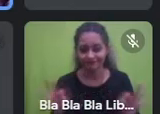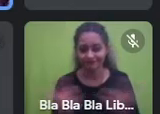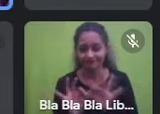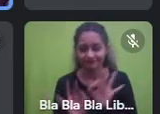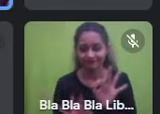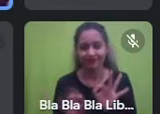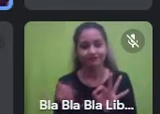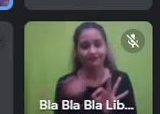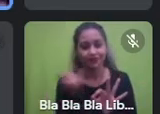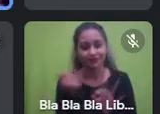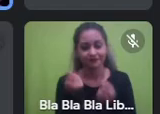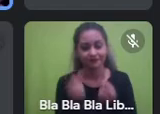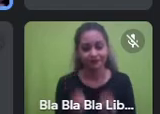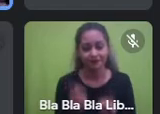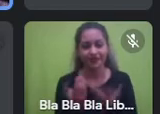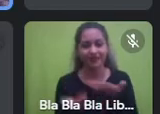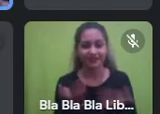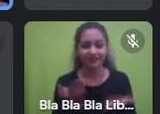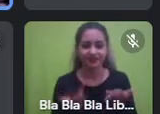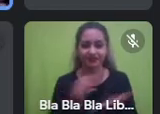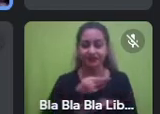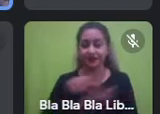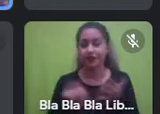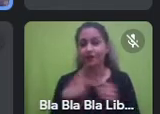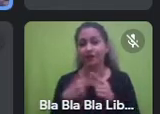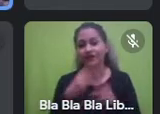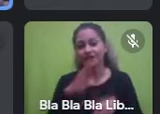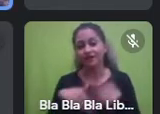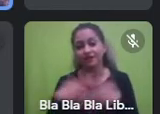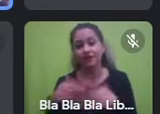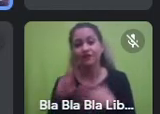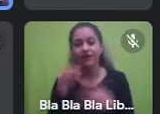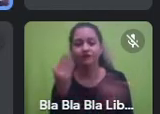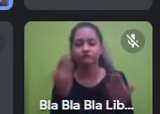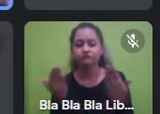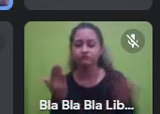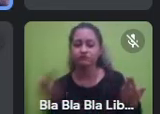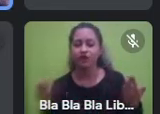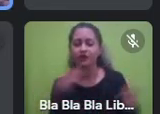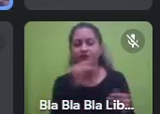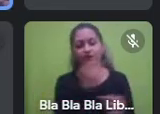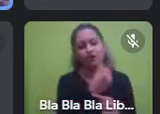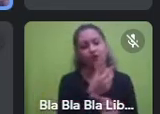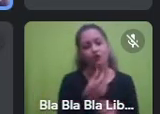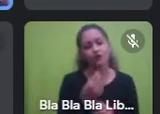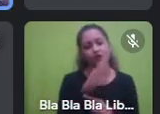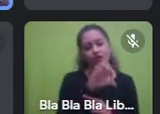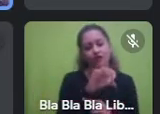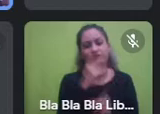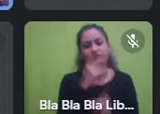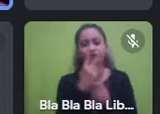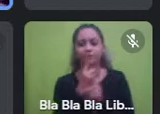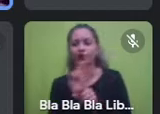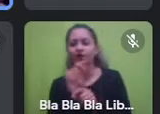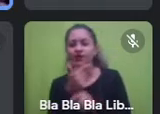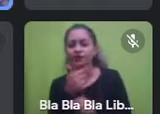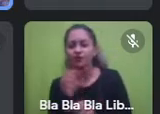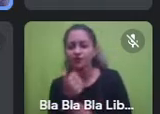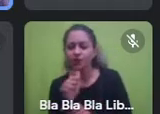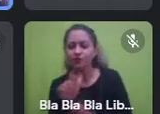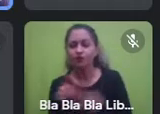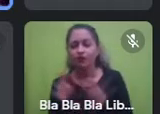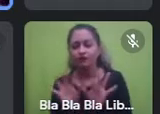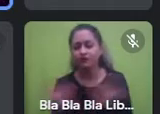Fundamental fazer a biometria, porque ao longo do tempo você vai comparando o que você encontrou em 2009, o que você encontrou em 2011, qual foi o tamanho